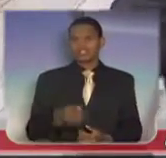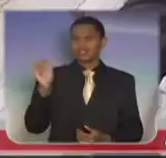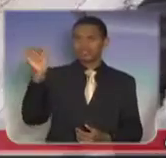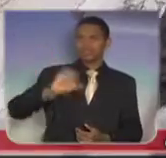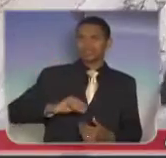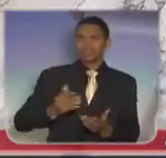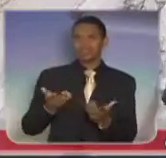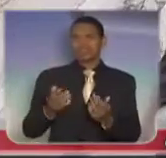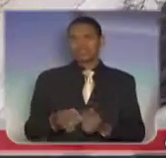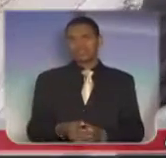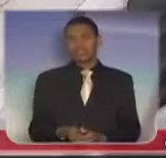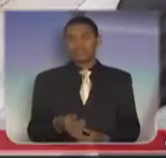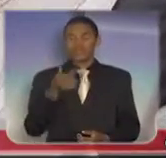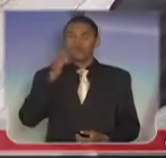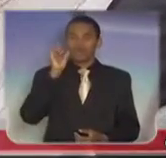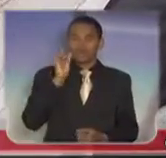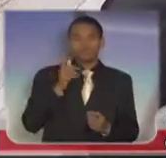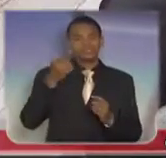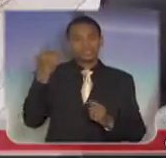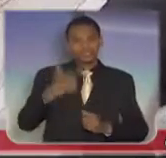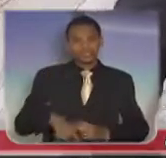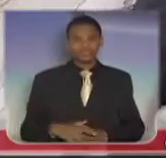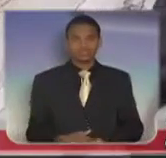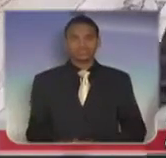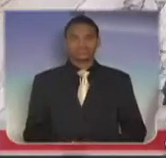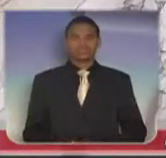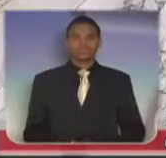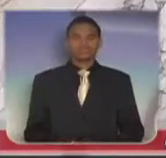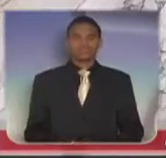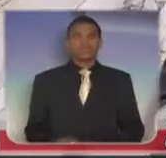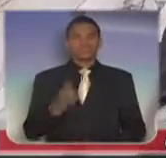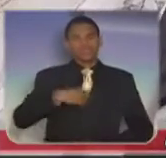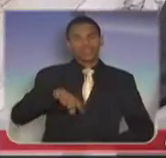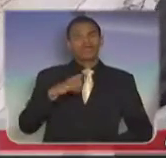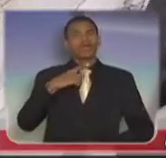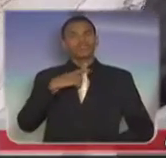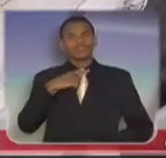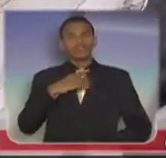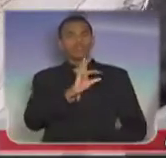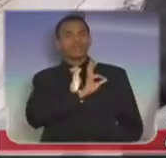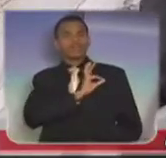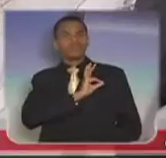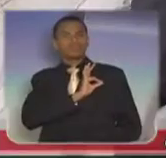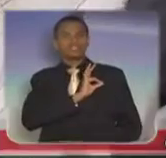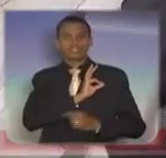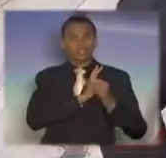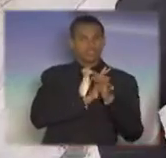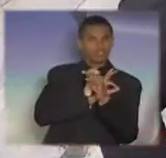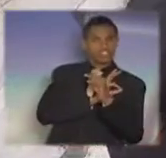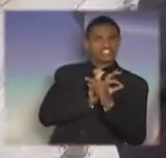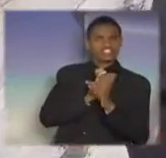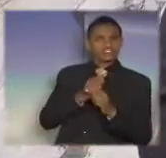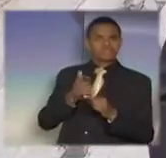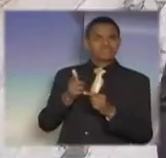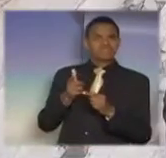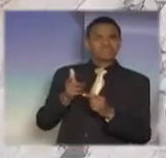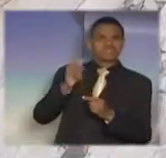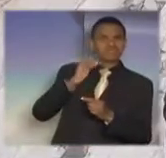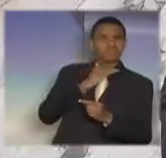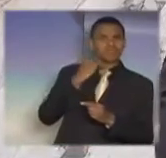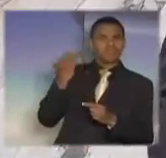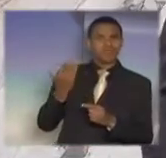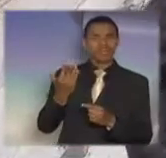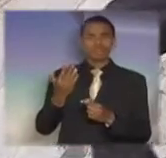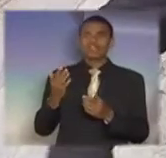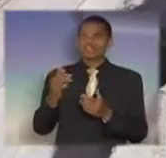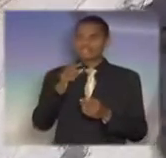o delegado olim que presidiu esta sessão nós tivemos mais um policial militar morto e temos outro policial militar